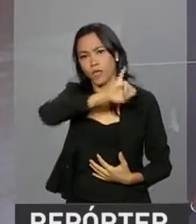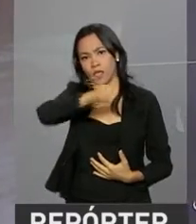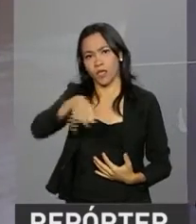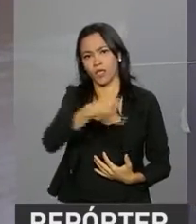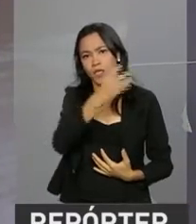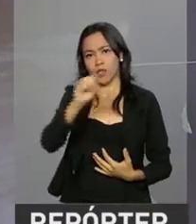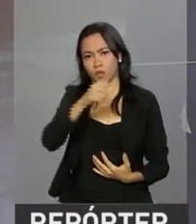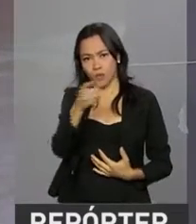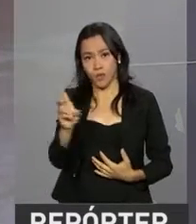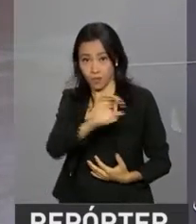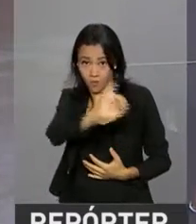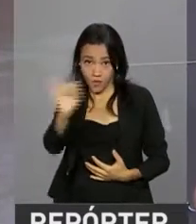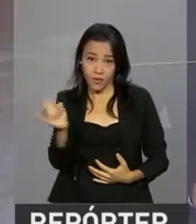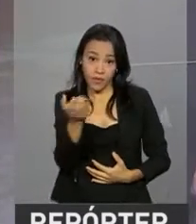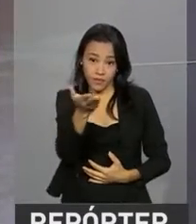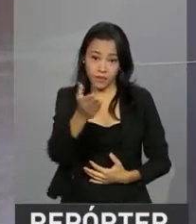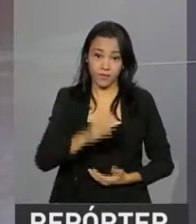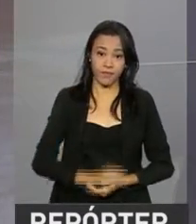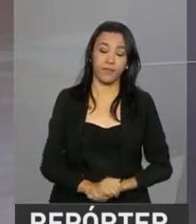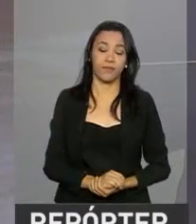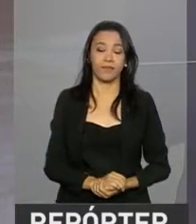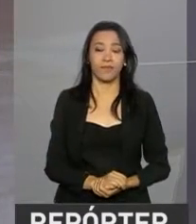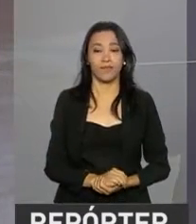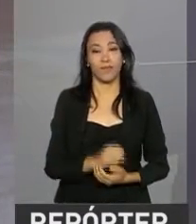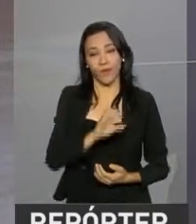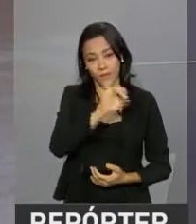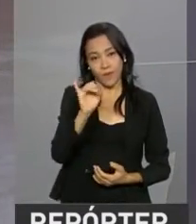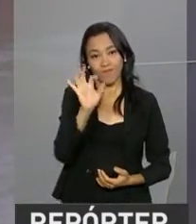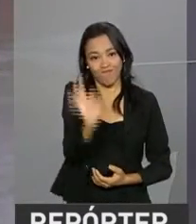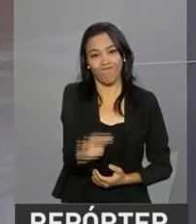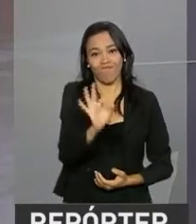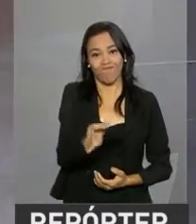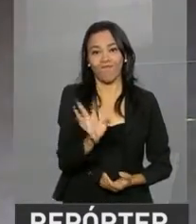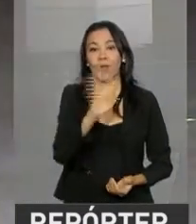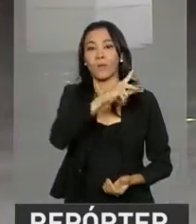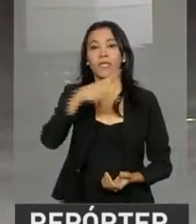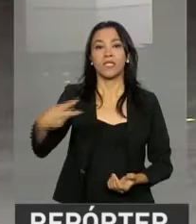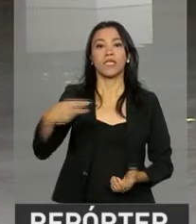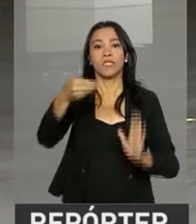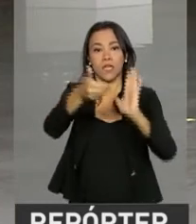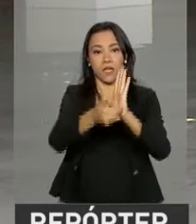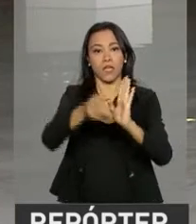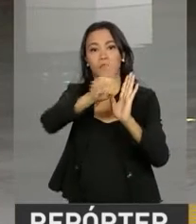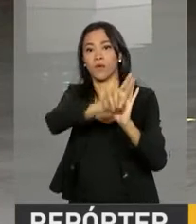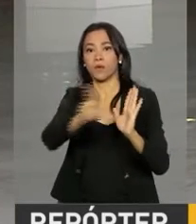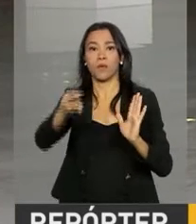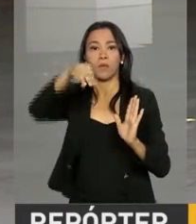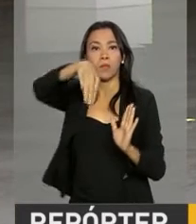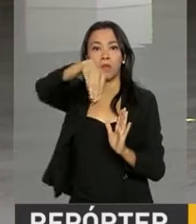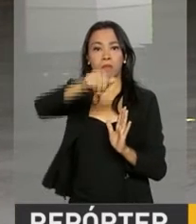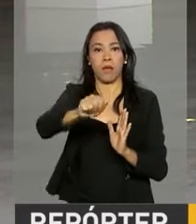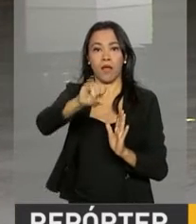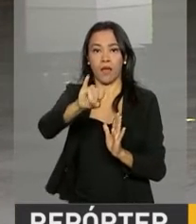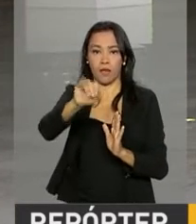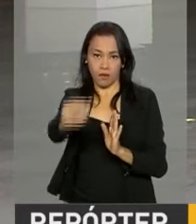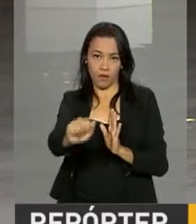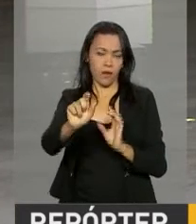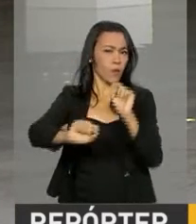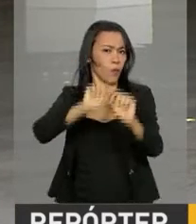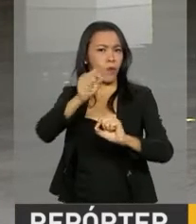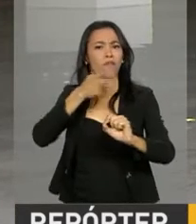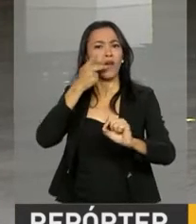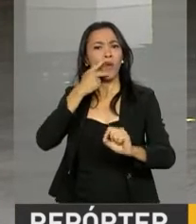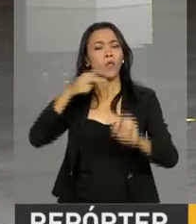Planalto. Olá, João Pedro. Pois é, Luiz, exatamente. O presidente da Câmara dos Deputados, deputado Rodrigo Maia, disse que a